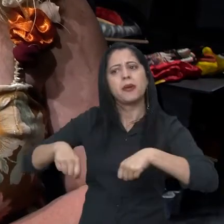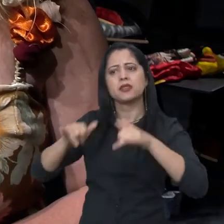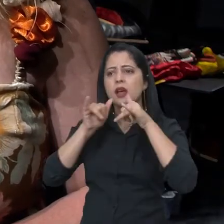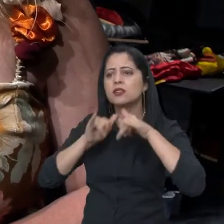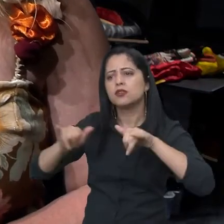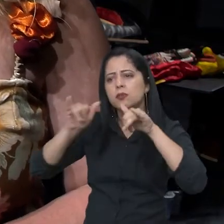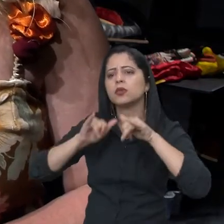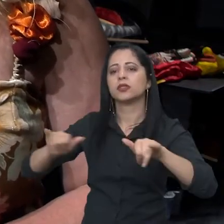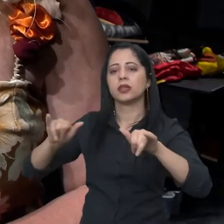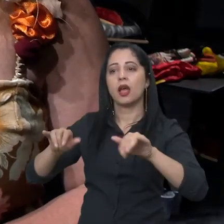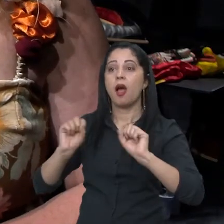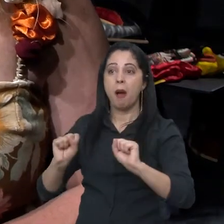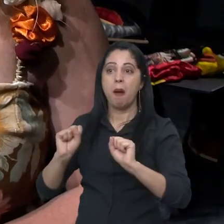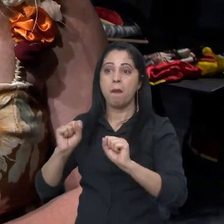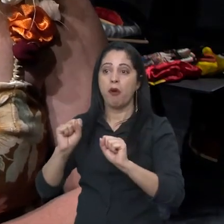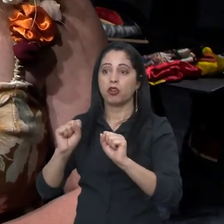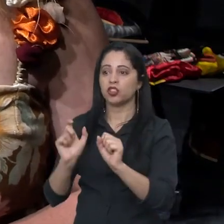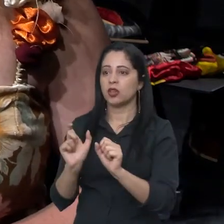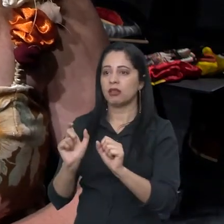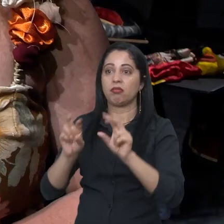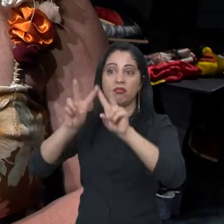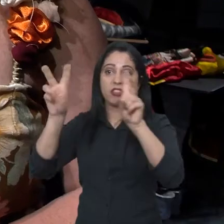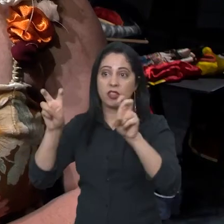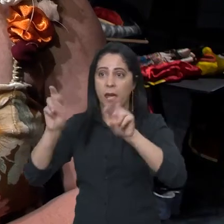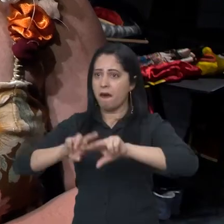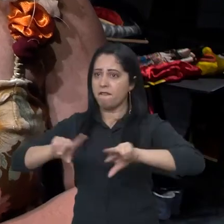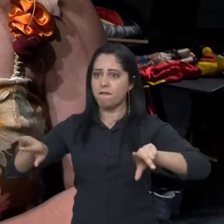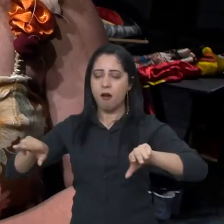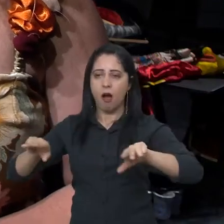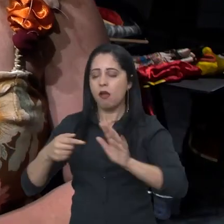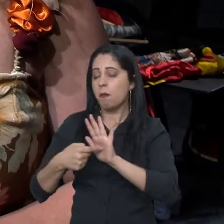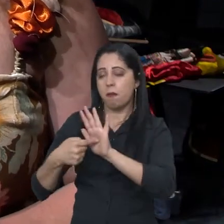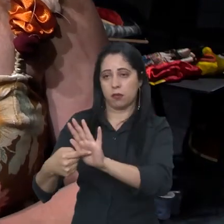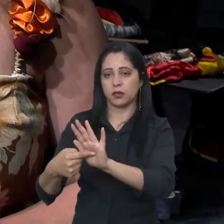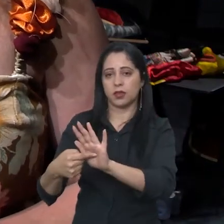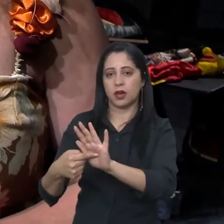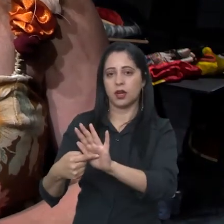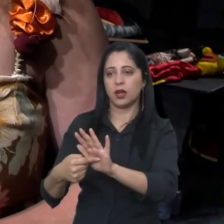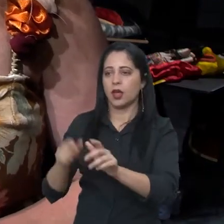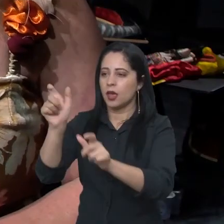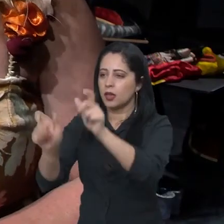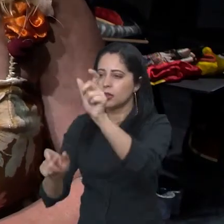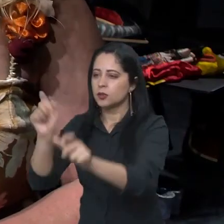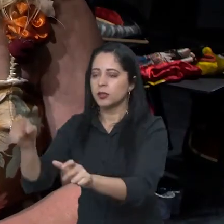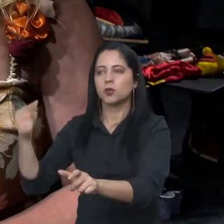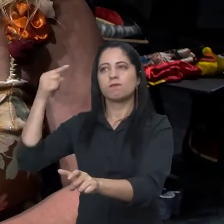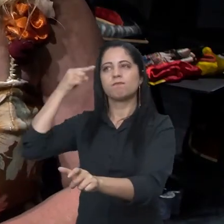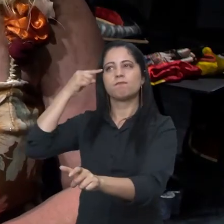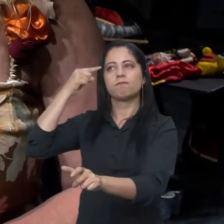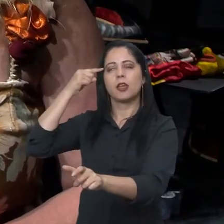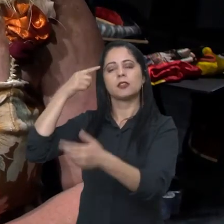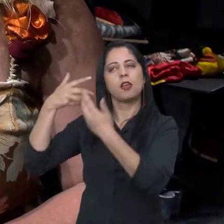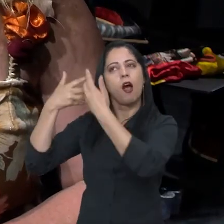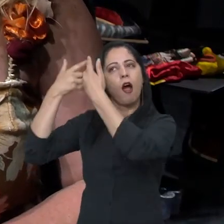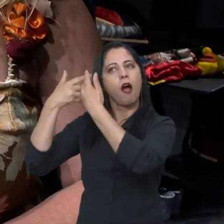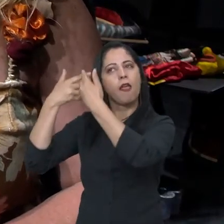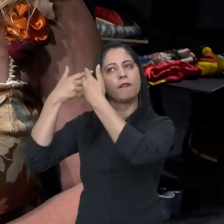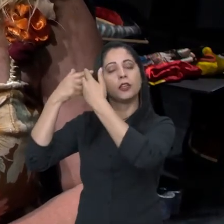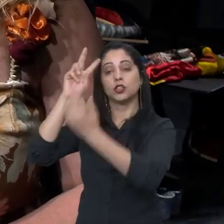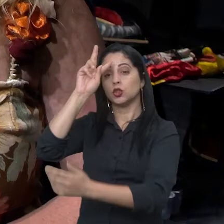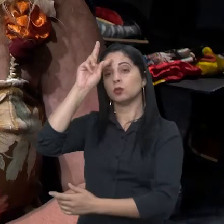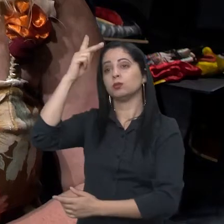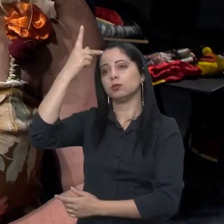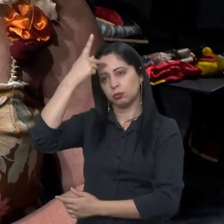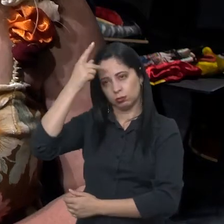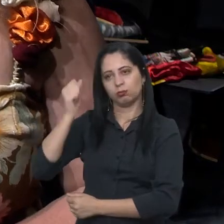mensagens, né? Então a gente pode falar sobre diversos temas e fazer com que o povo pense um pouco